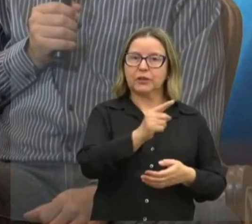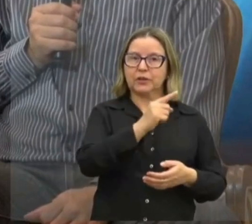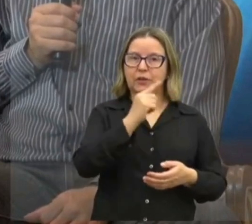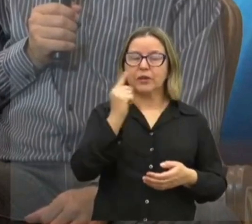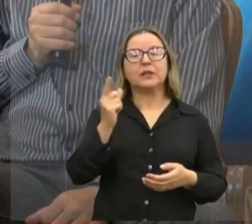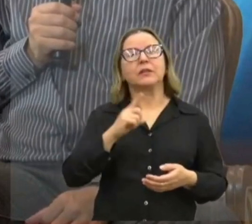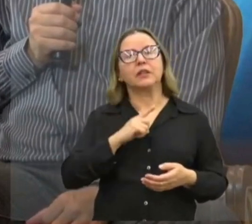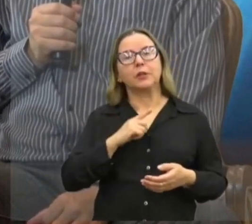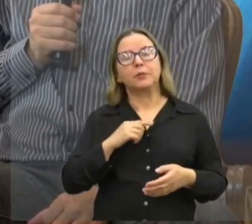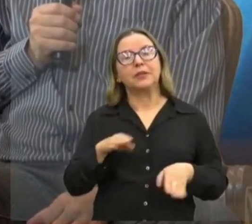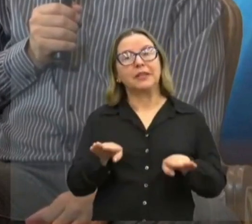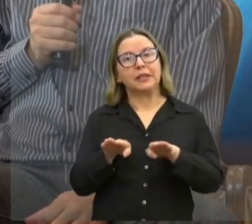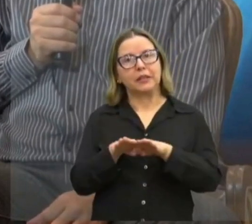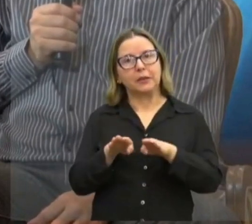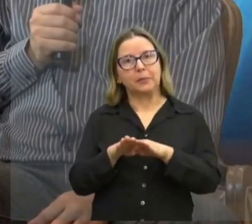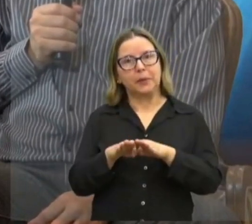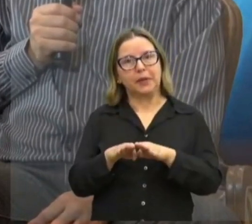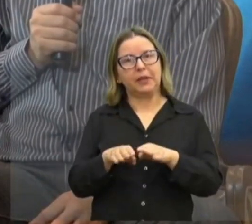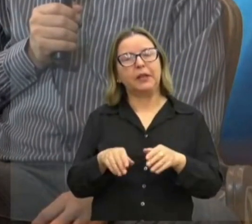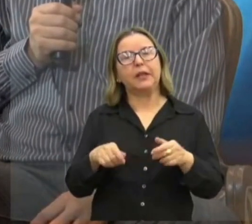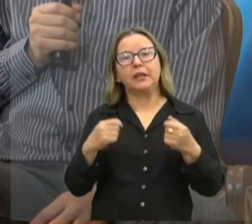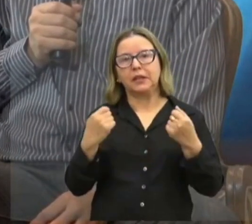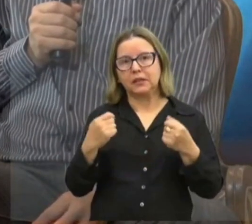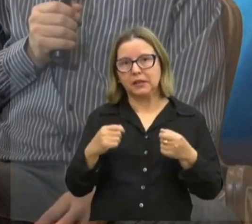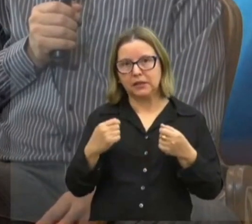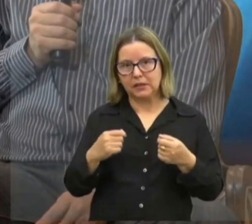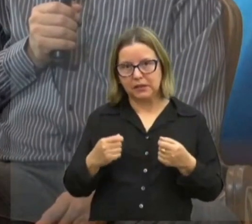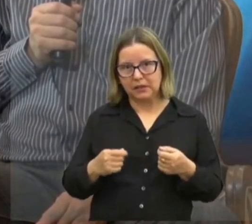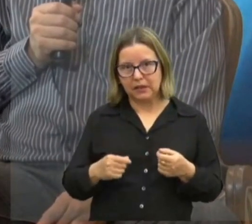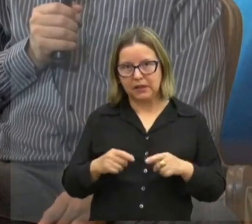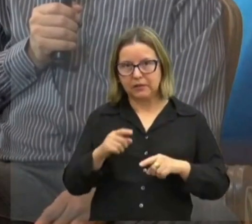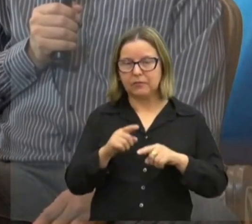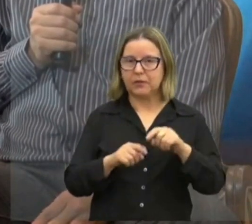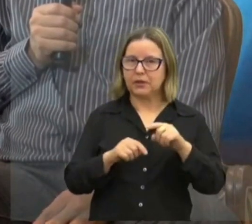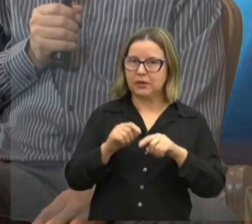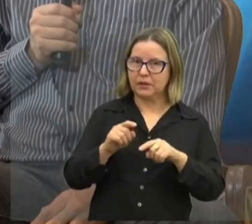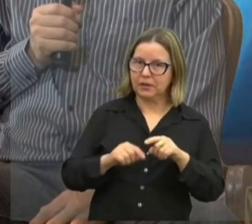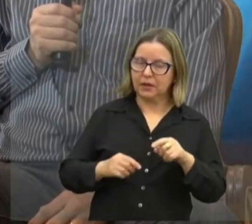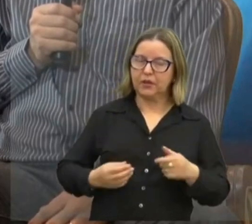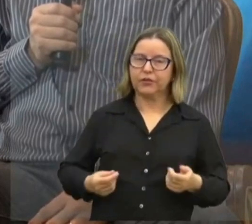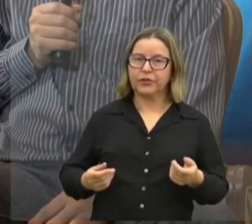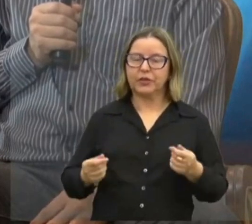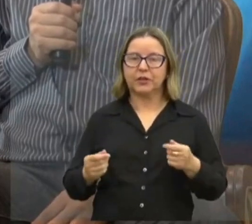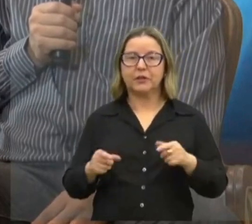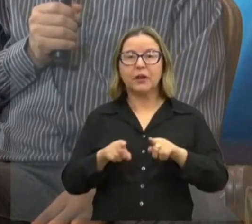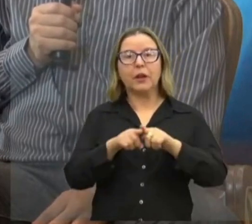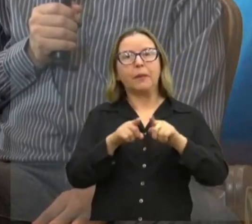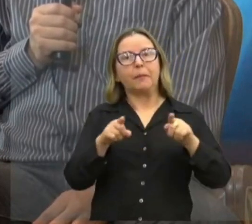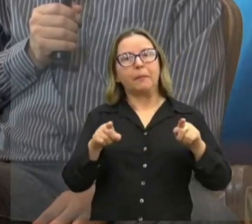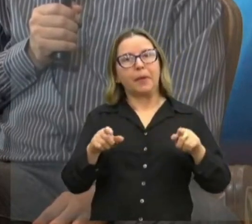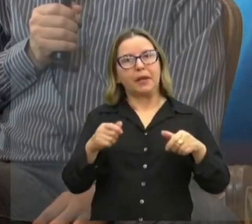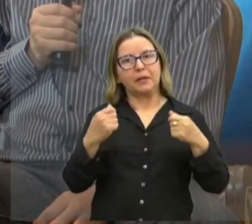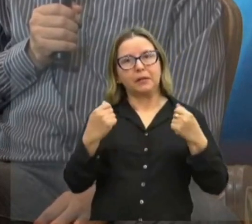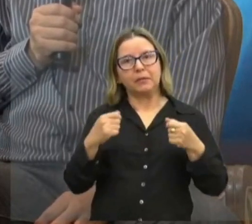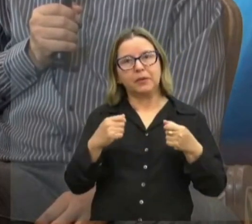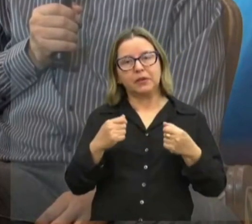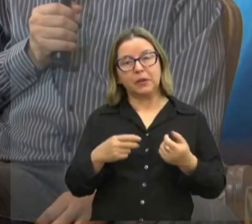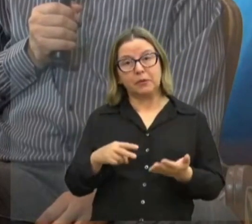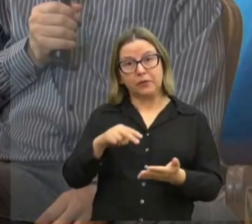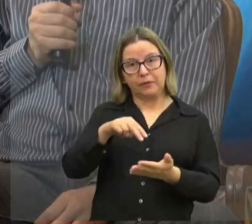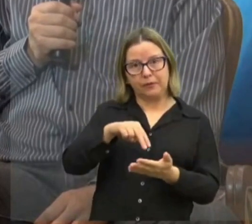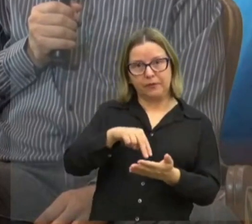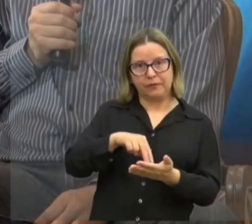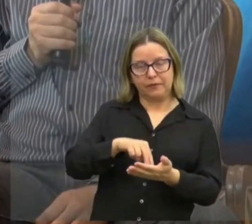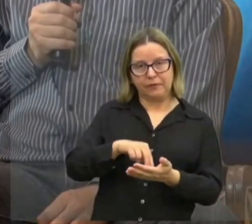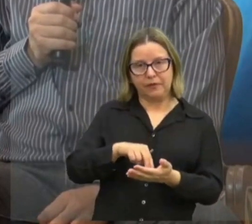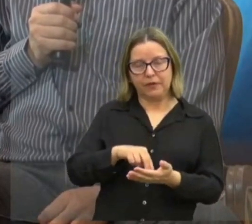materiais, financeiras. Nós não estamos negando isso. Mas você tem que olhar um pouquinho além das